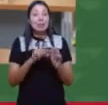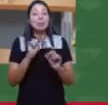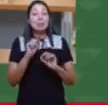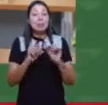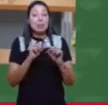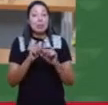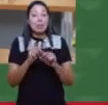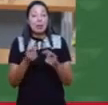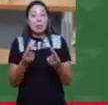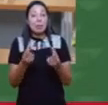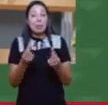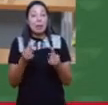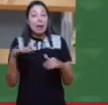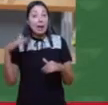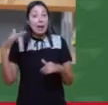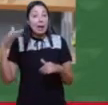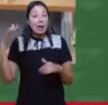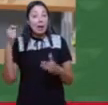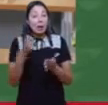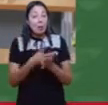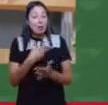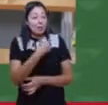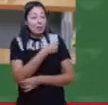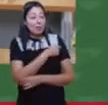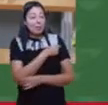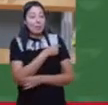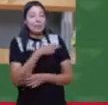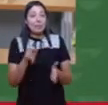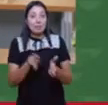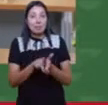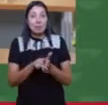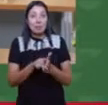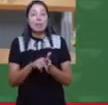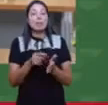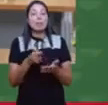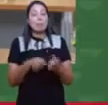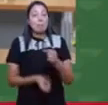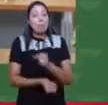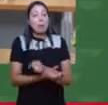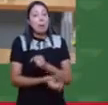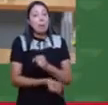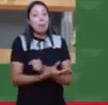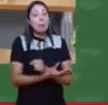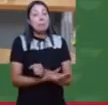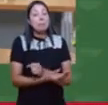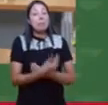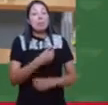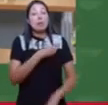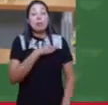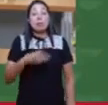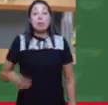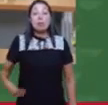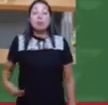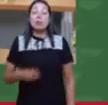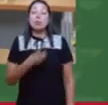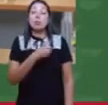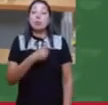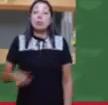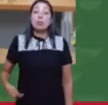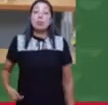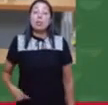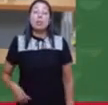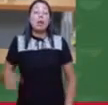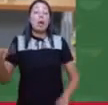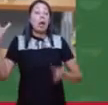o superfaturamento da compra das vacinas e das propinas. O ministro do governo saiu acusar